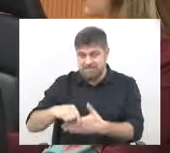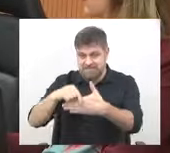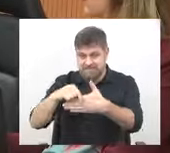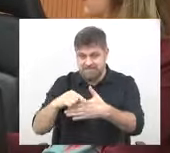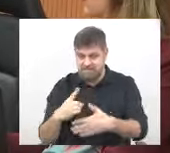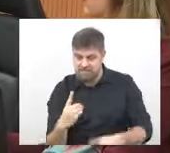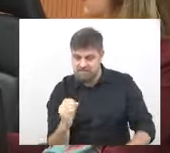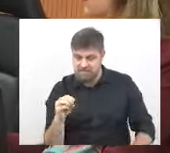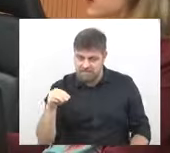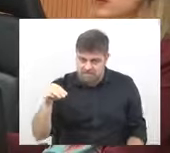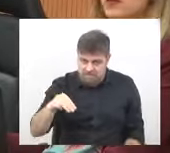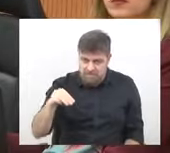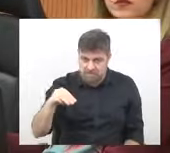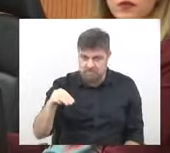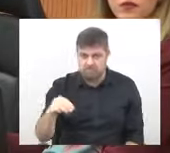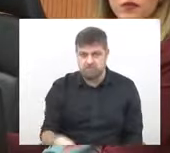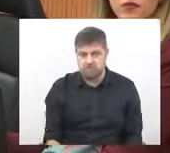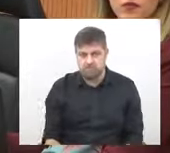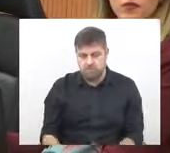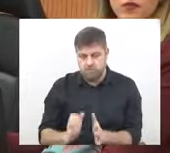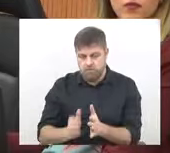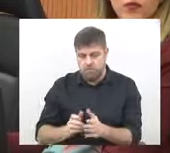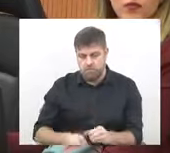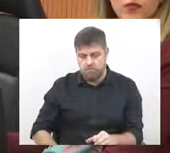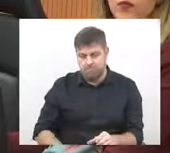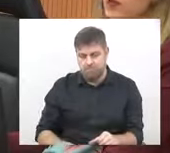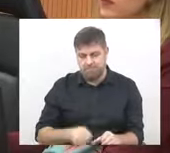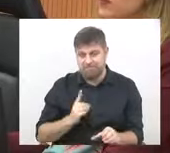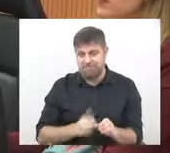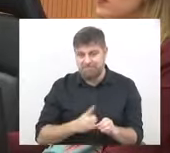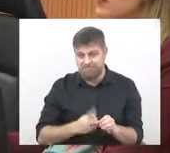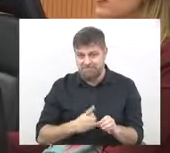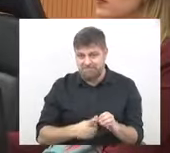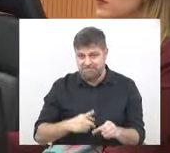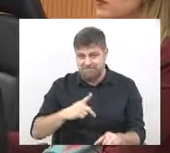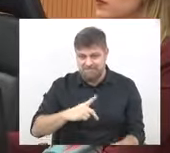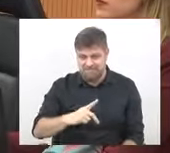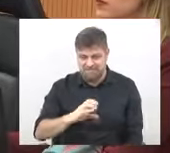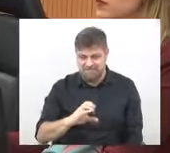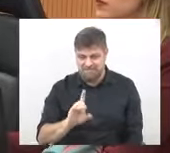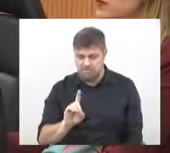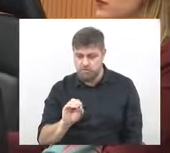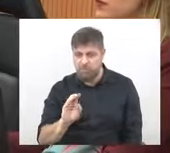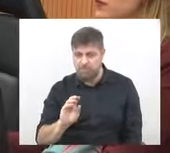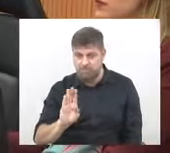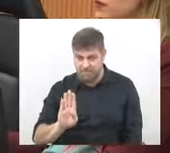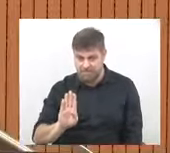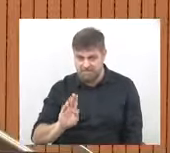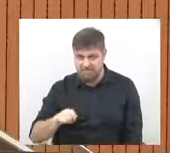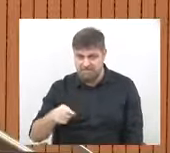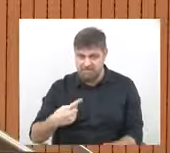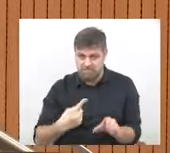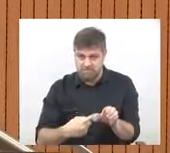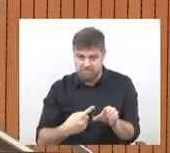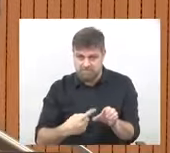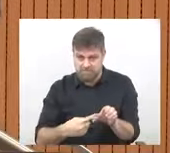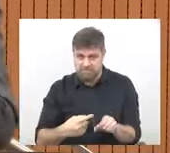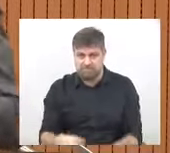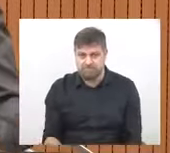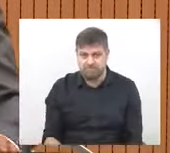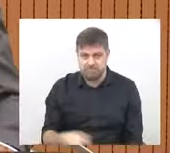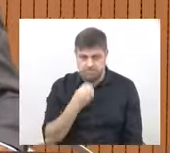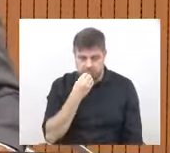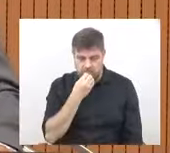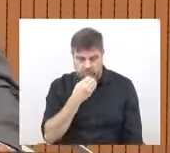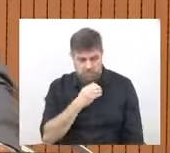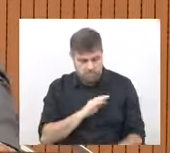de liderança. Isso, senhor presidente, do PCdoB, vereador Carlinhos Camelô tem a tribuna por 10 minutos. Boa noite, senhor presidente.